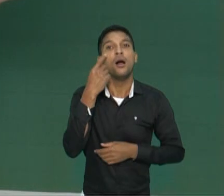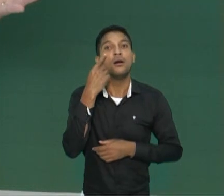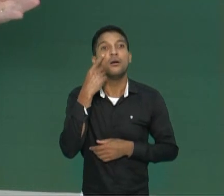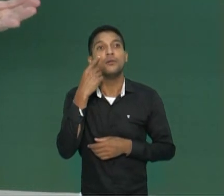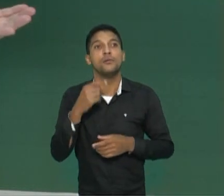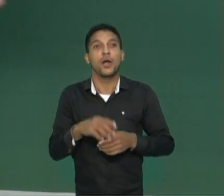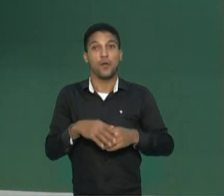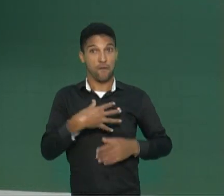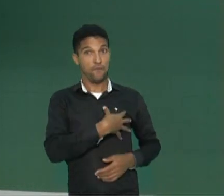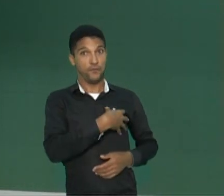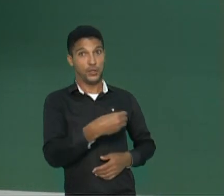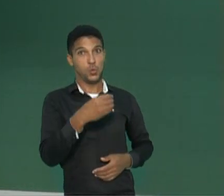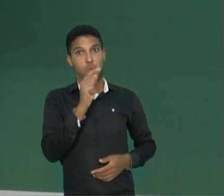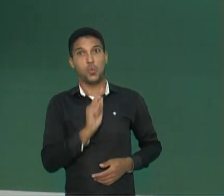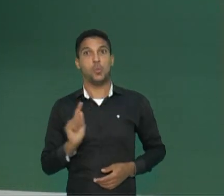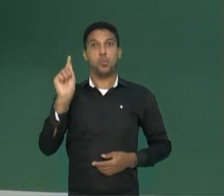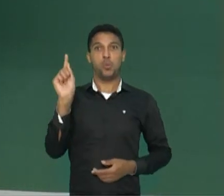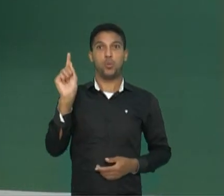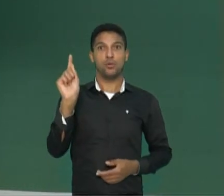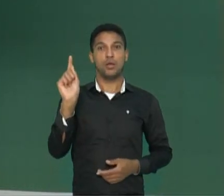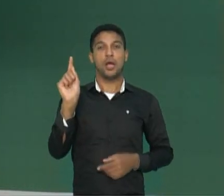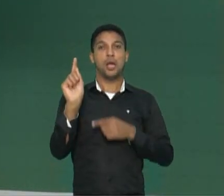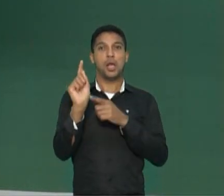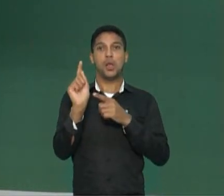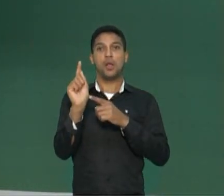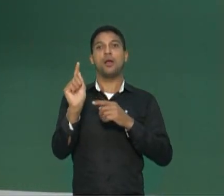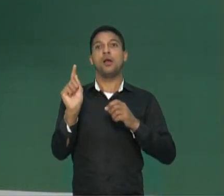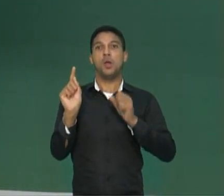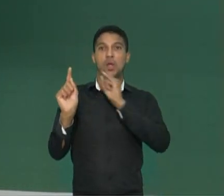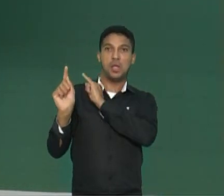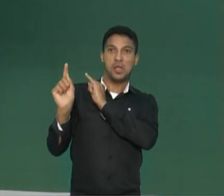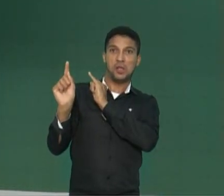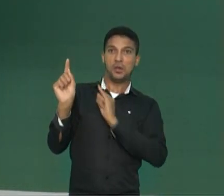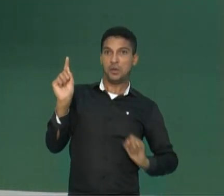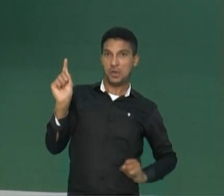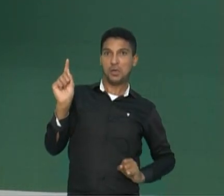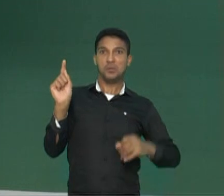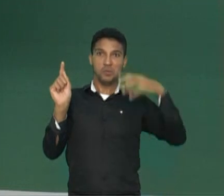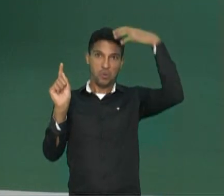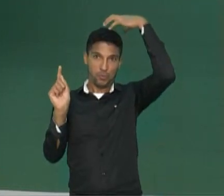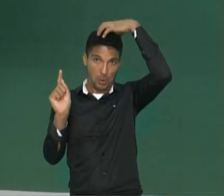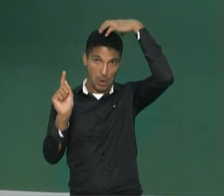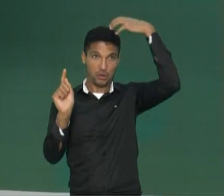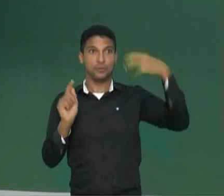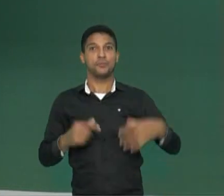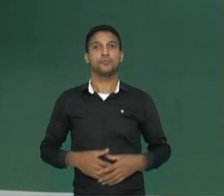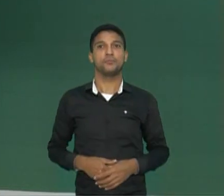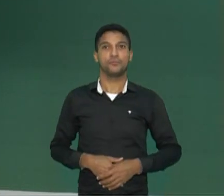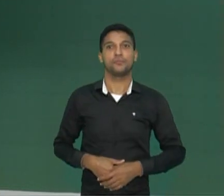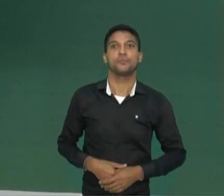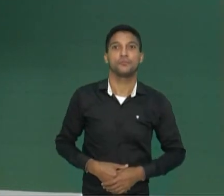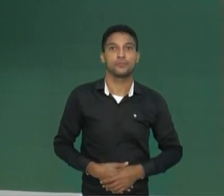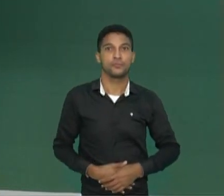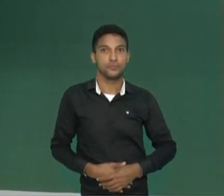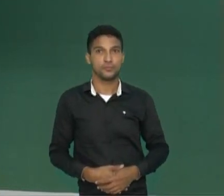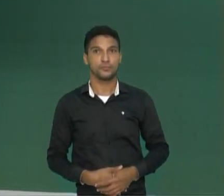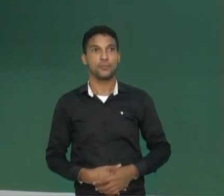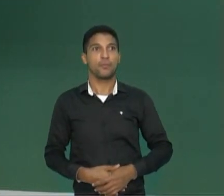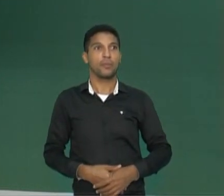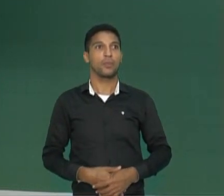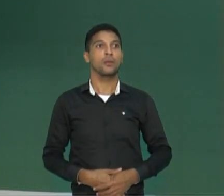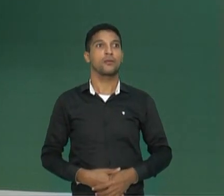do Ocidente, né, que vai se tornar o Sacro Império, né, que é o primeiro Reich que se fala, né, que até o Ritter falava que o período dele era o terceiro